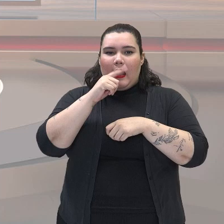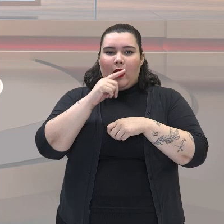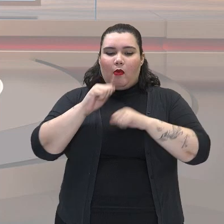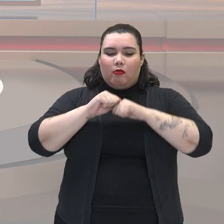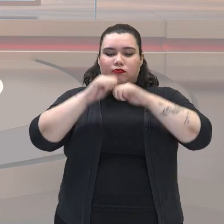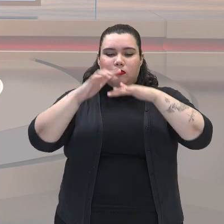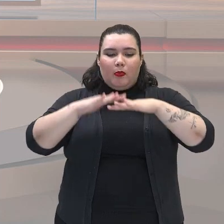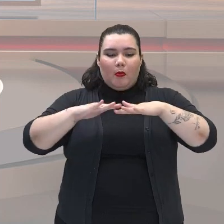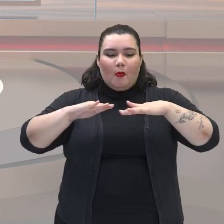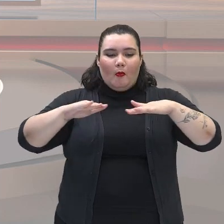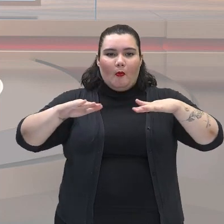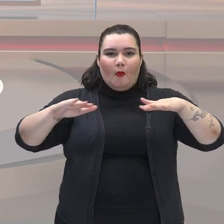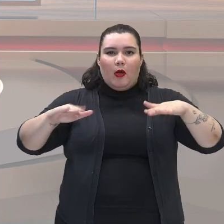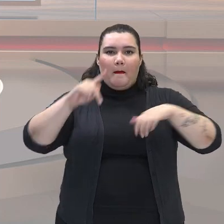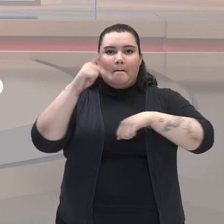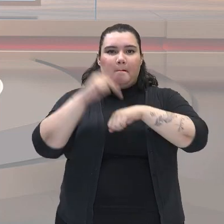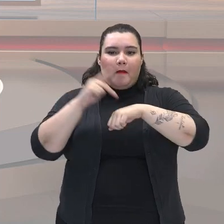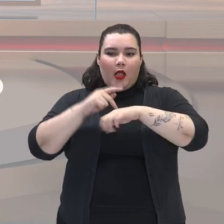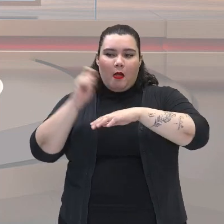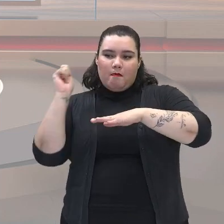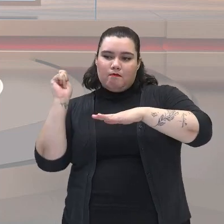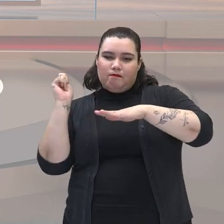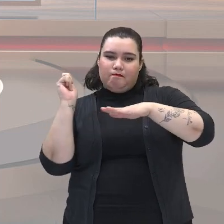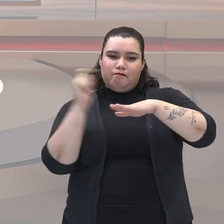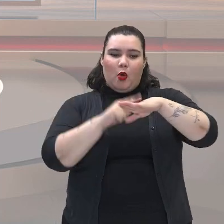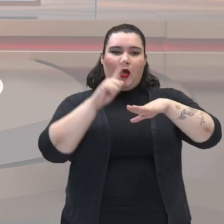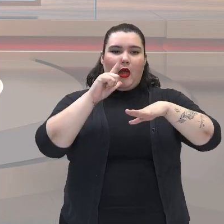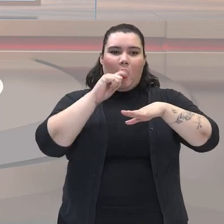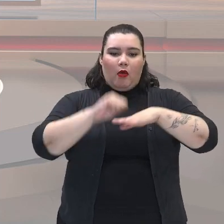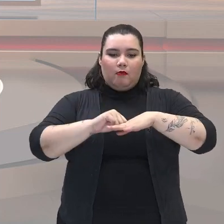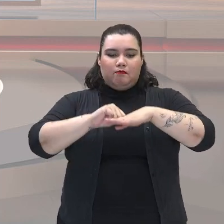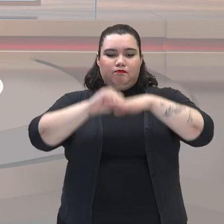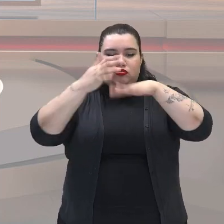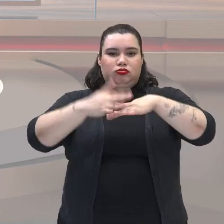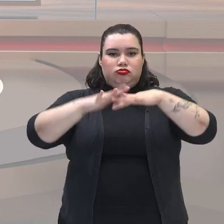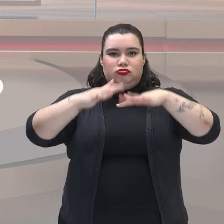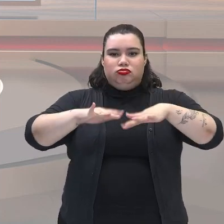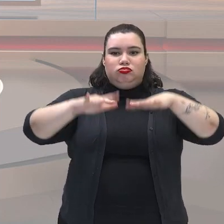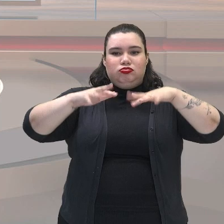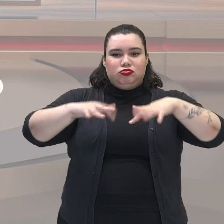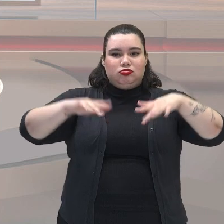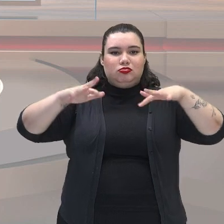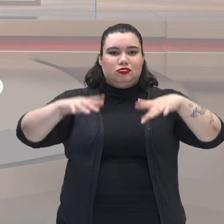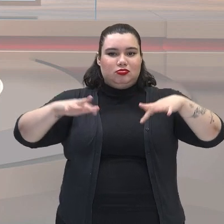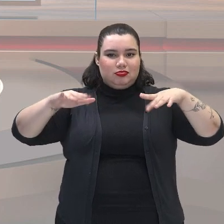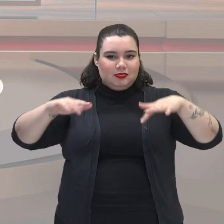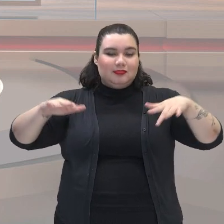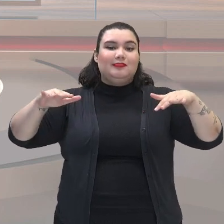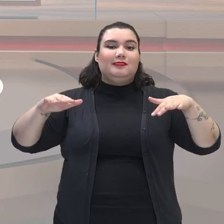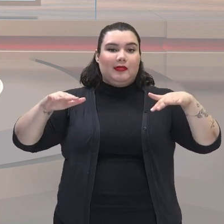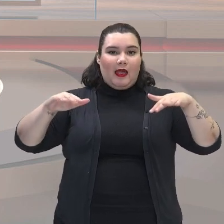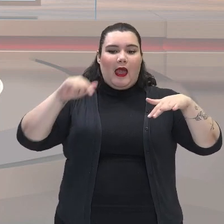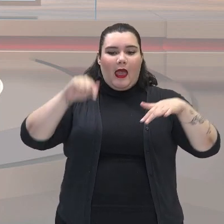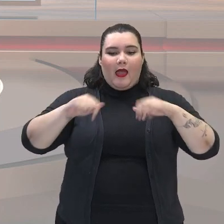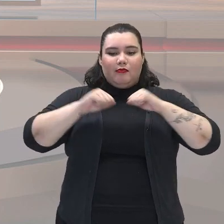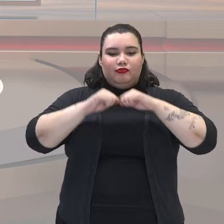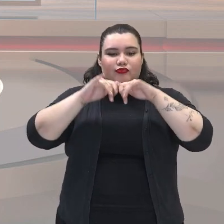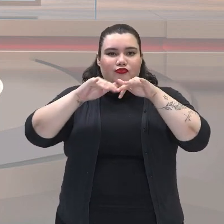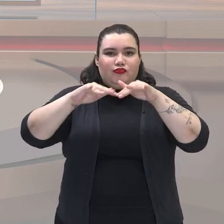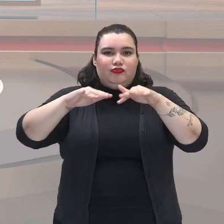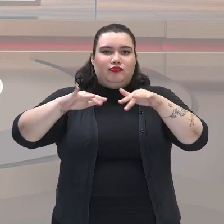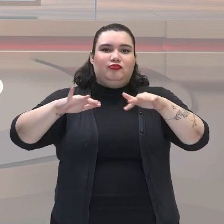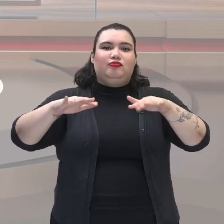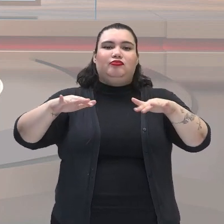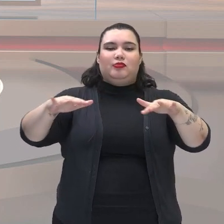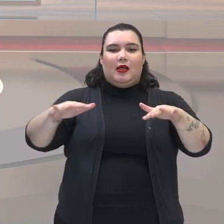joga uma pedra dentro dessa água, o que acontece? A partir daquele ponto onde a pedra cai, ela vai gerando ondas que vão se irradiando,